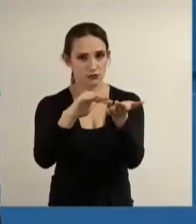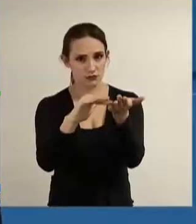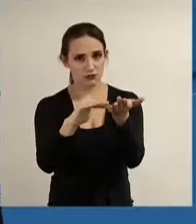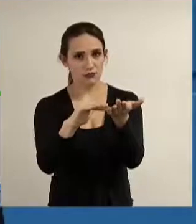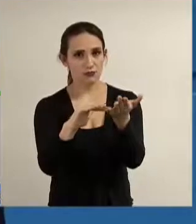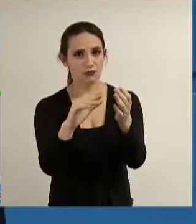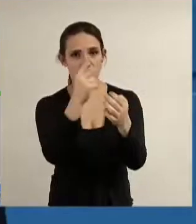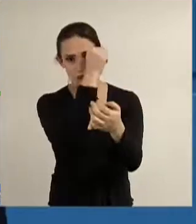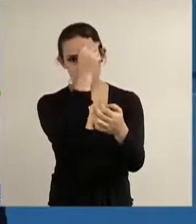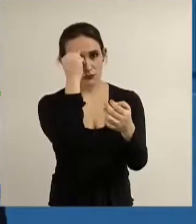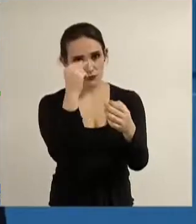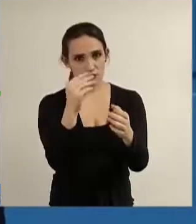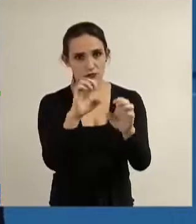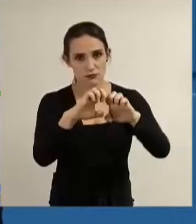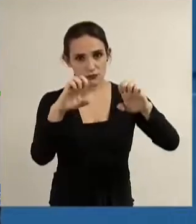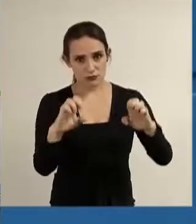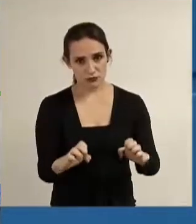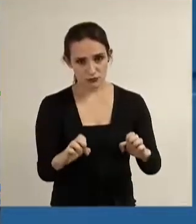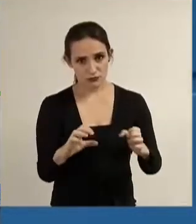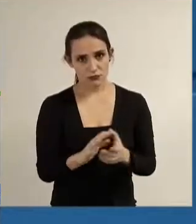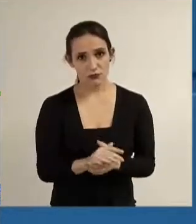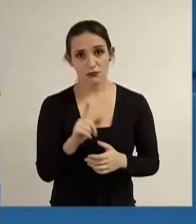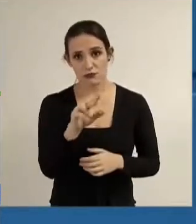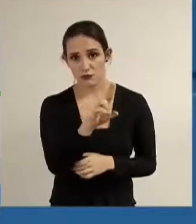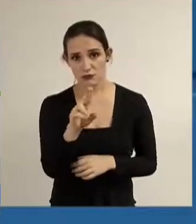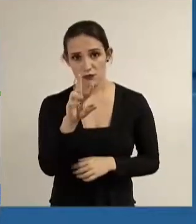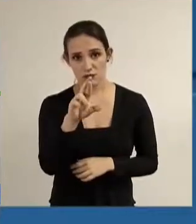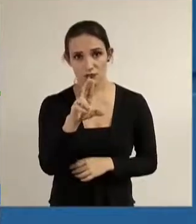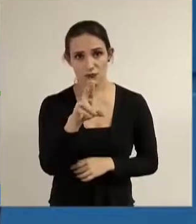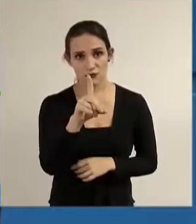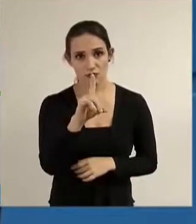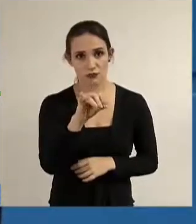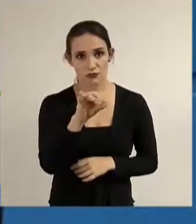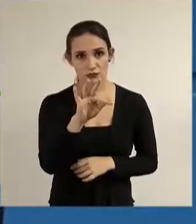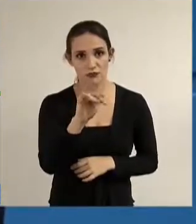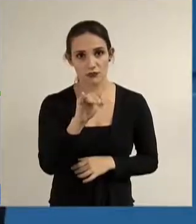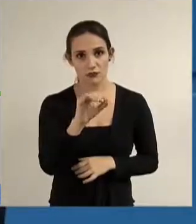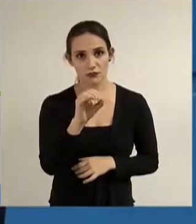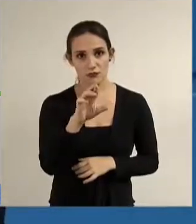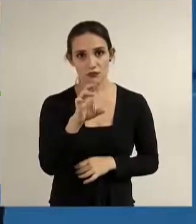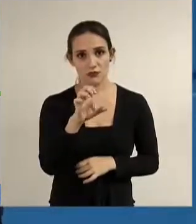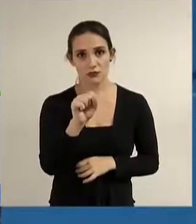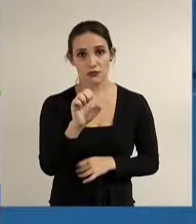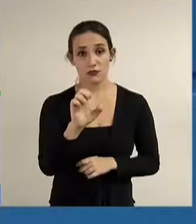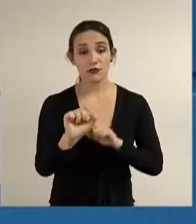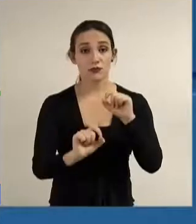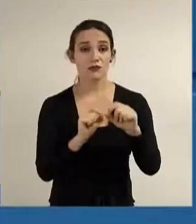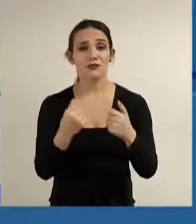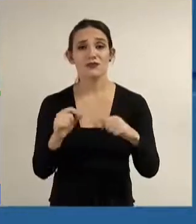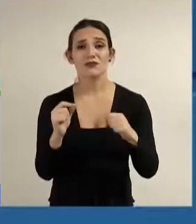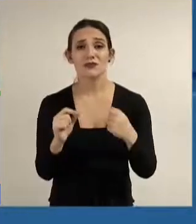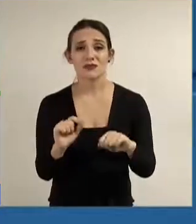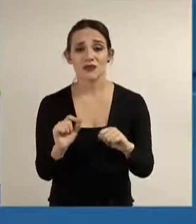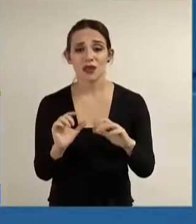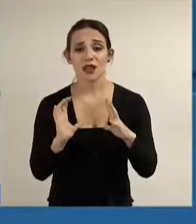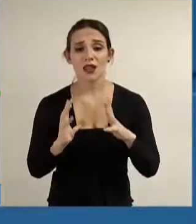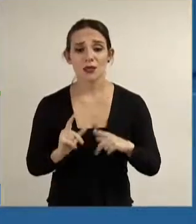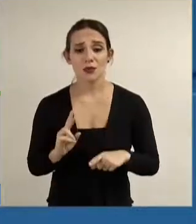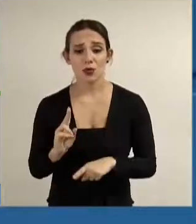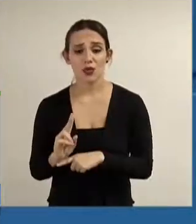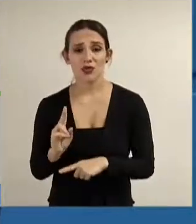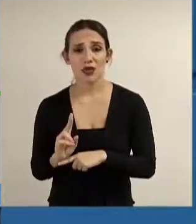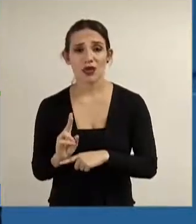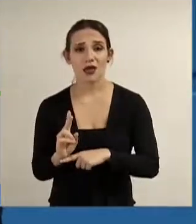secretário municipal de infraestrutura, senhor Rudi Fiorese, solicitando a manutenção e limpeza das bocas